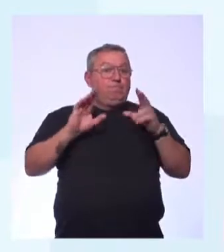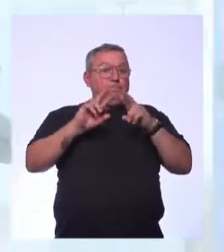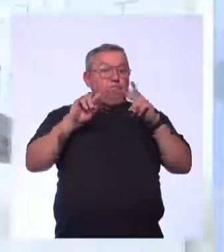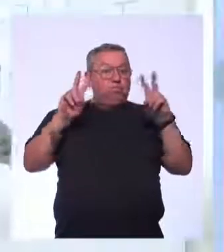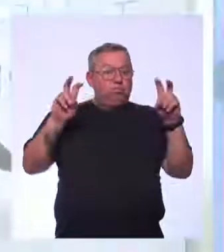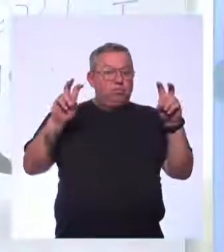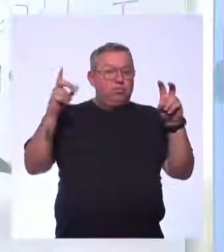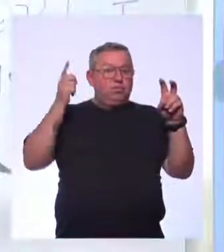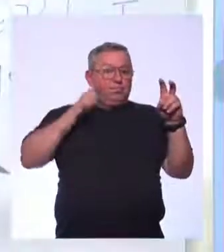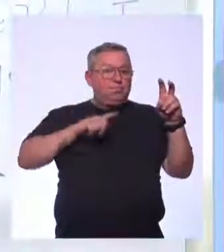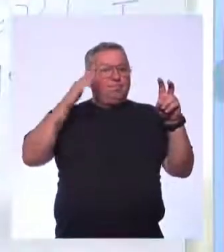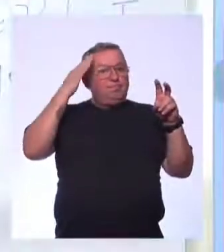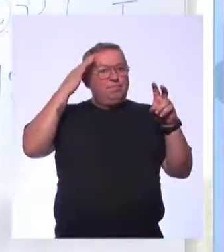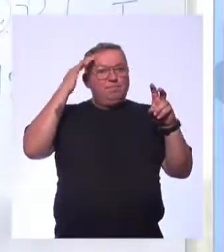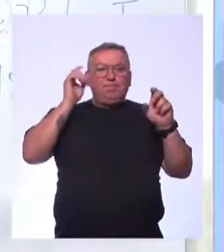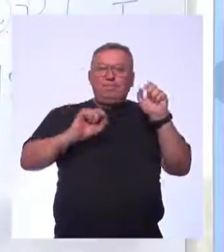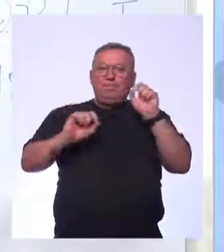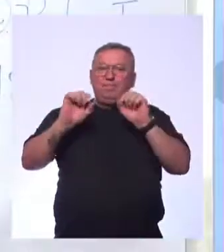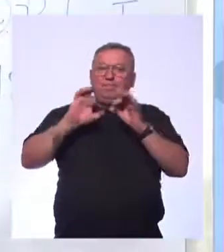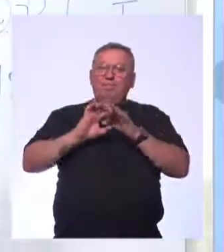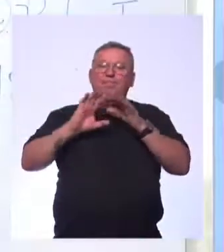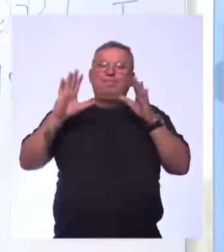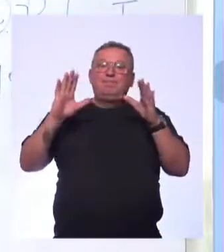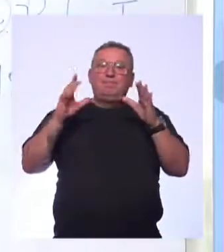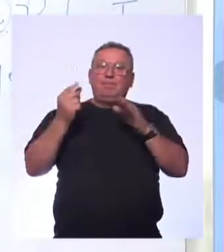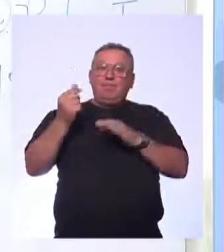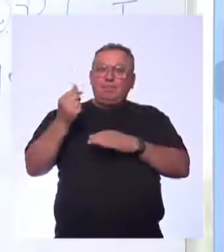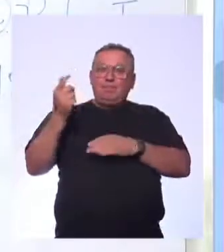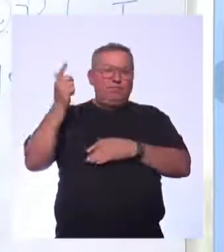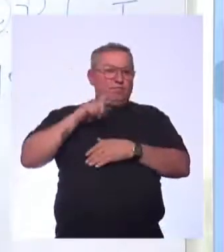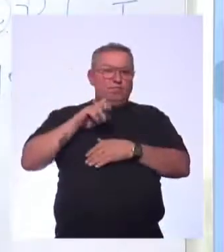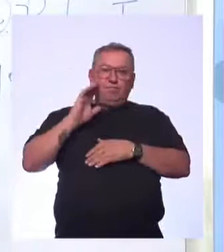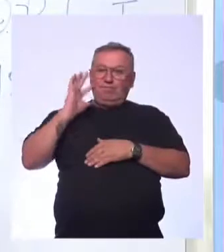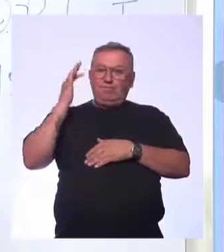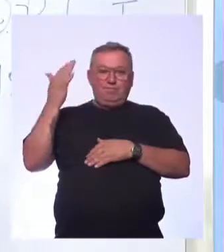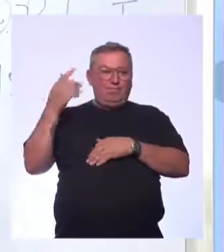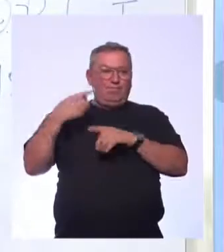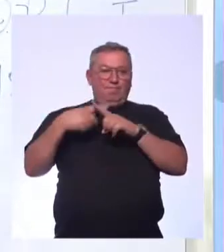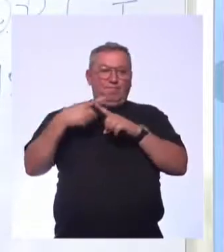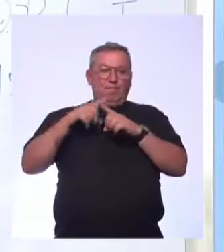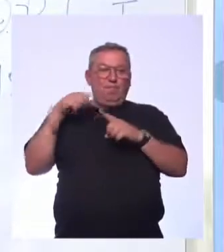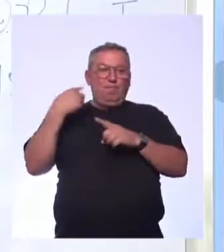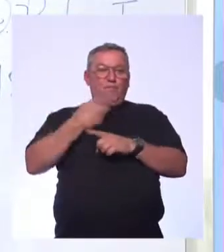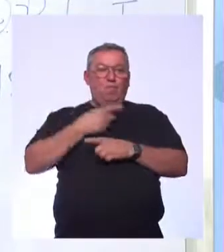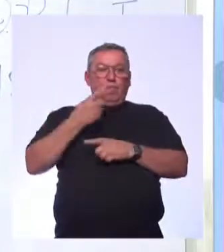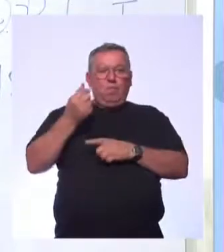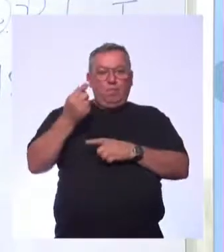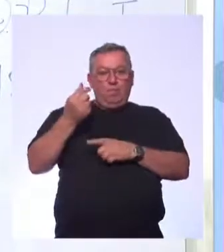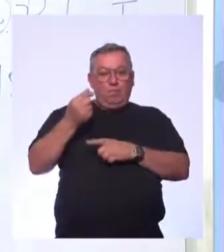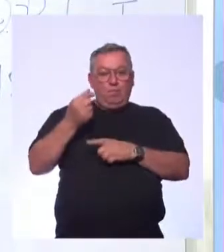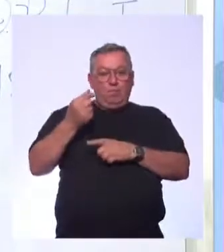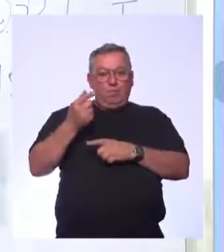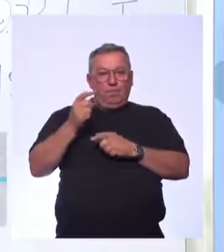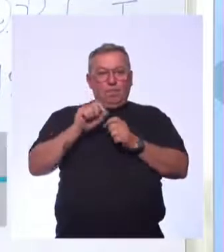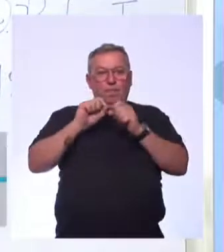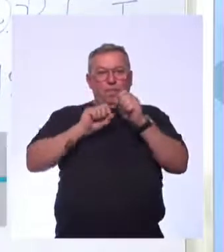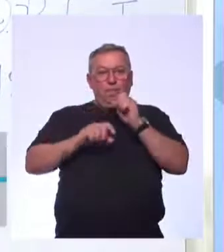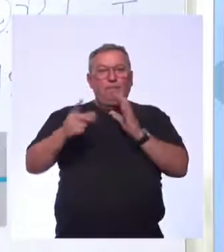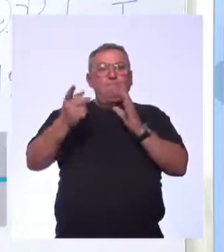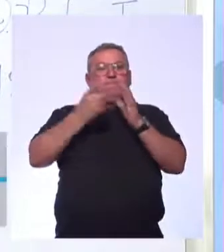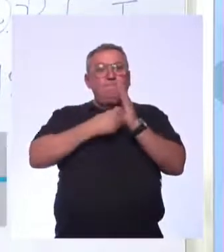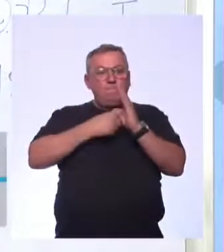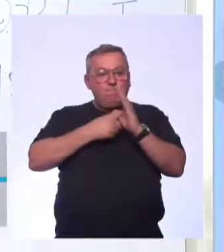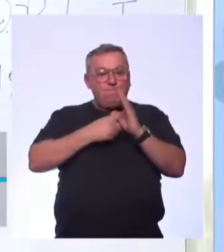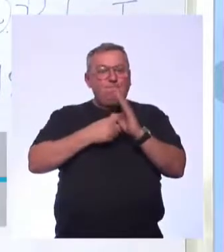precisamos entender também que a independência financeira ela não aconteceu. Afinal de contas, a nossa independência ela gerou aí uma dívida